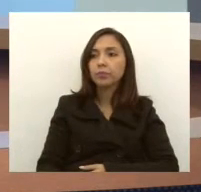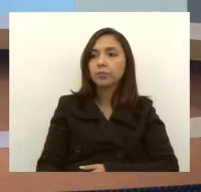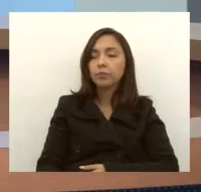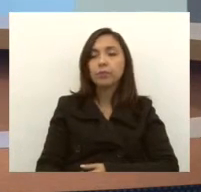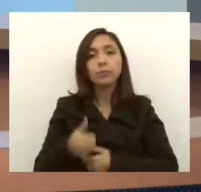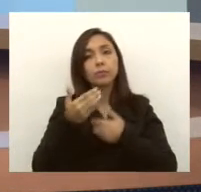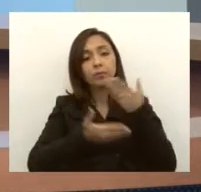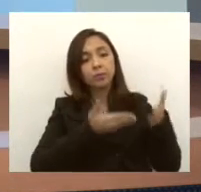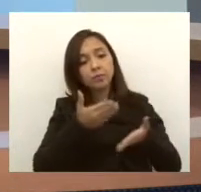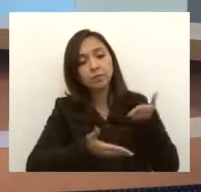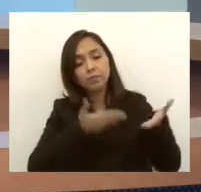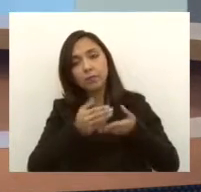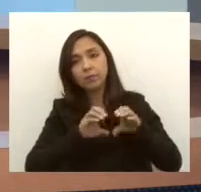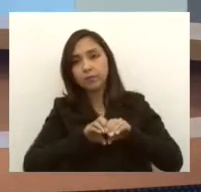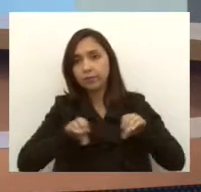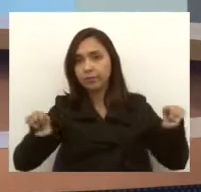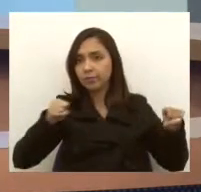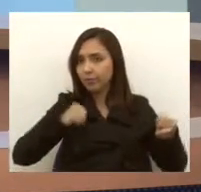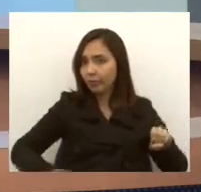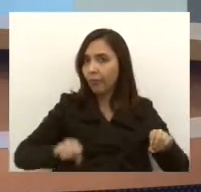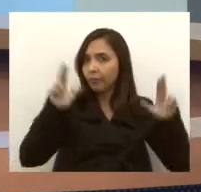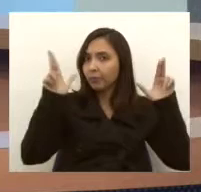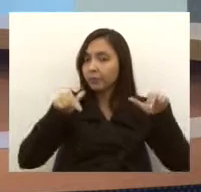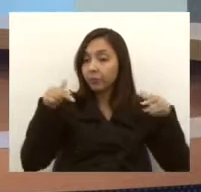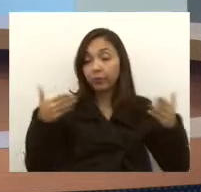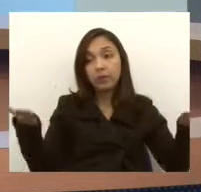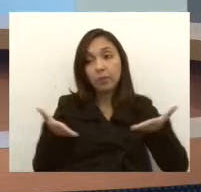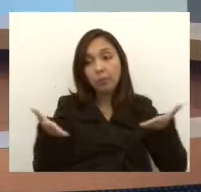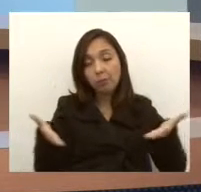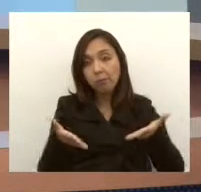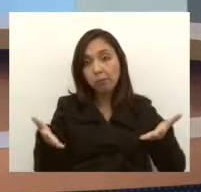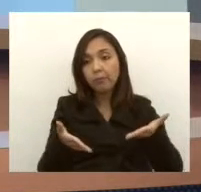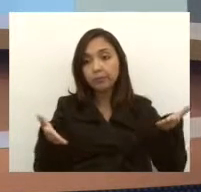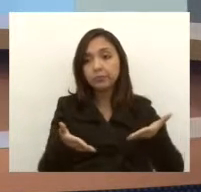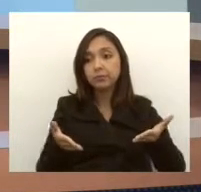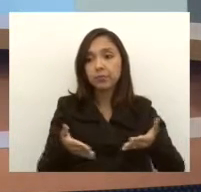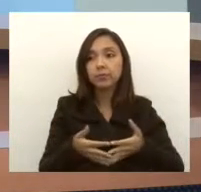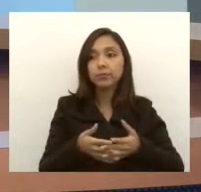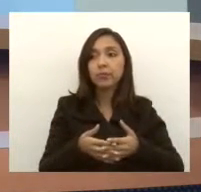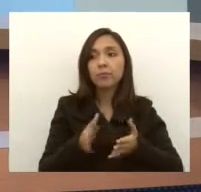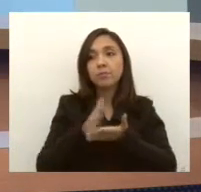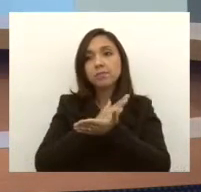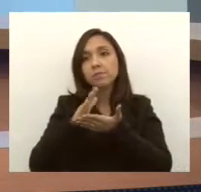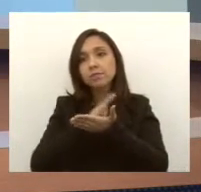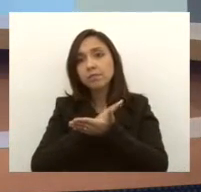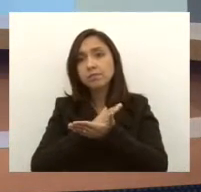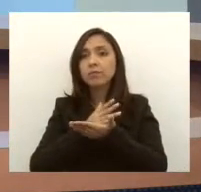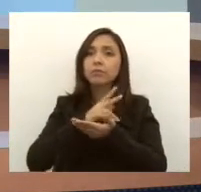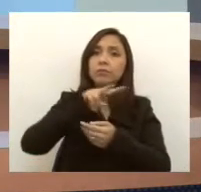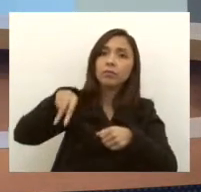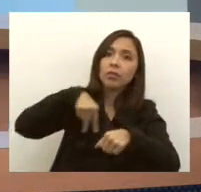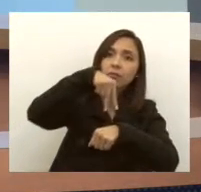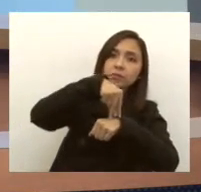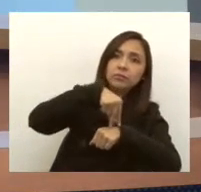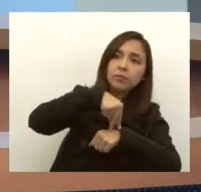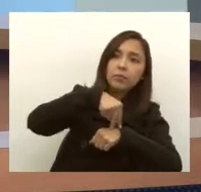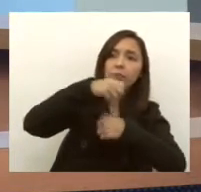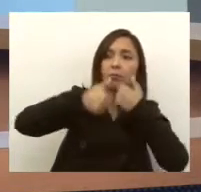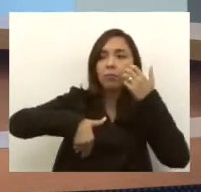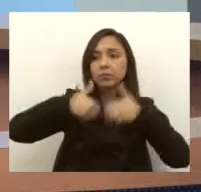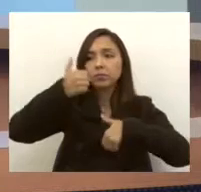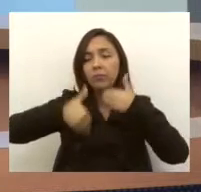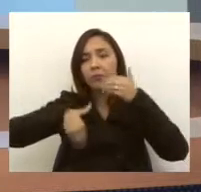em tratamento de esgoto. E agora... Agora vem os paladinos da justiça